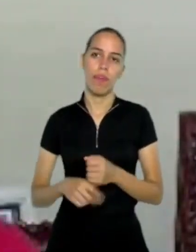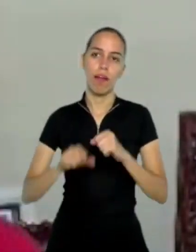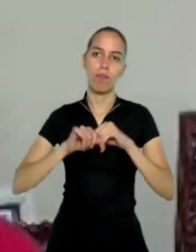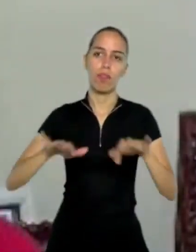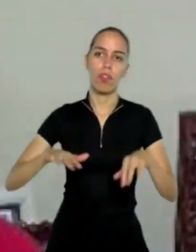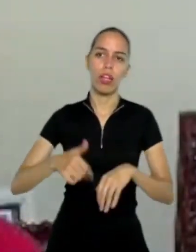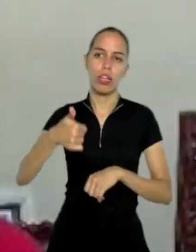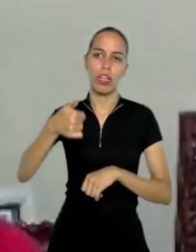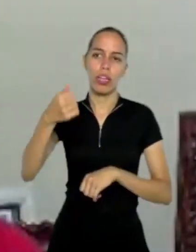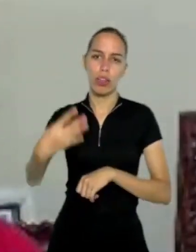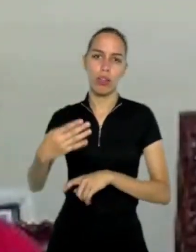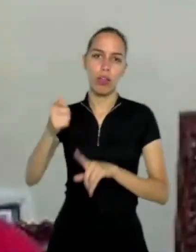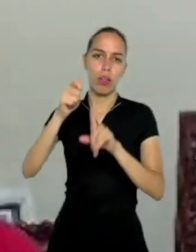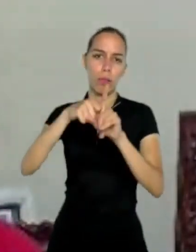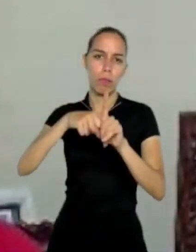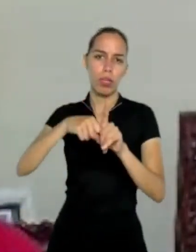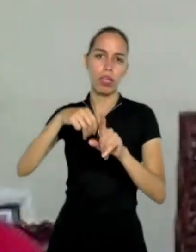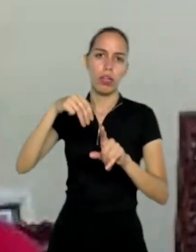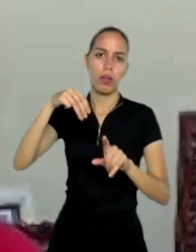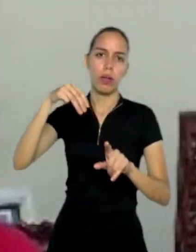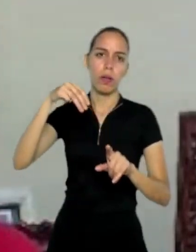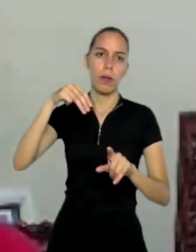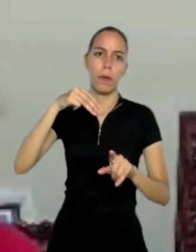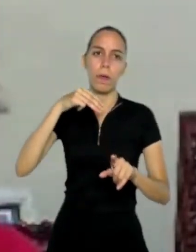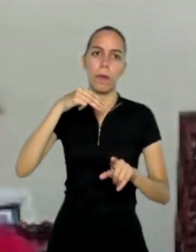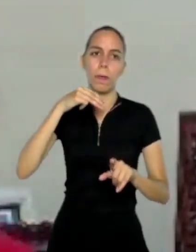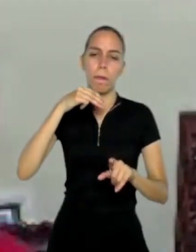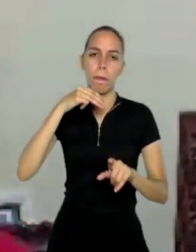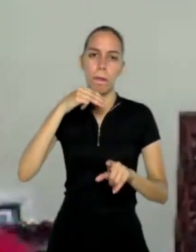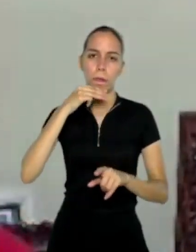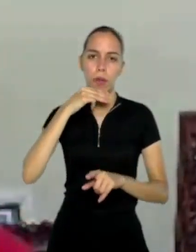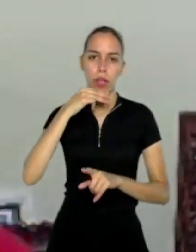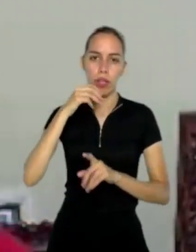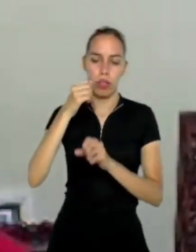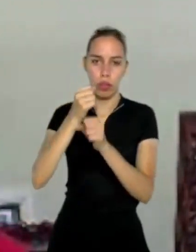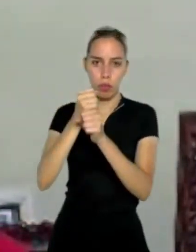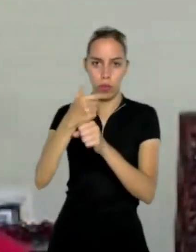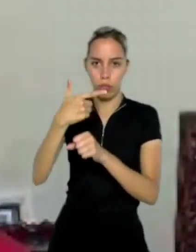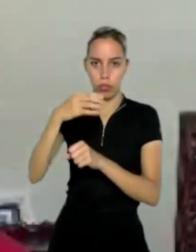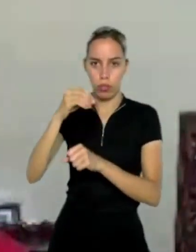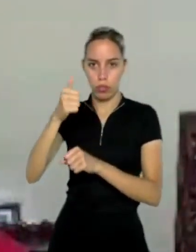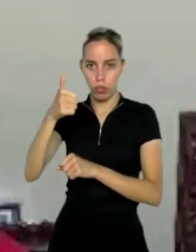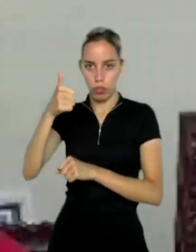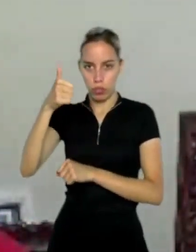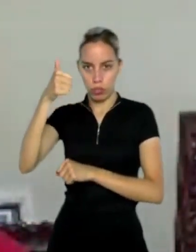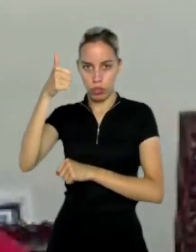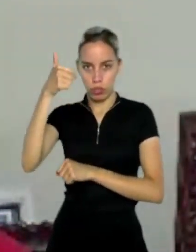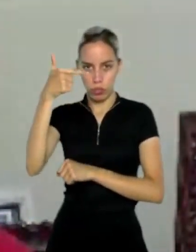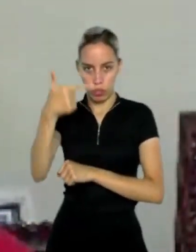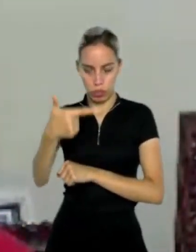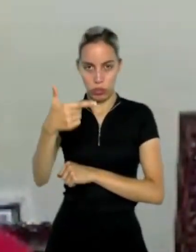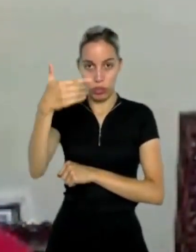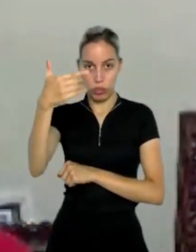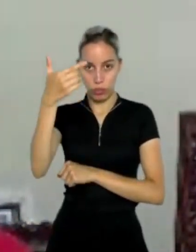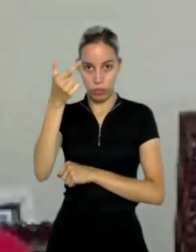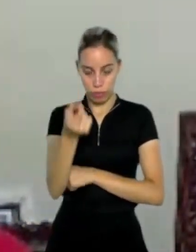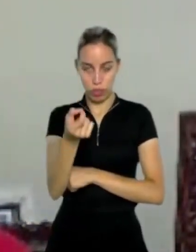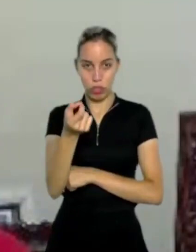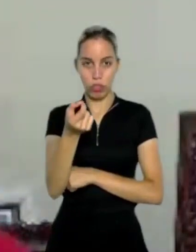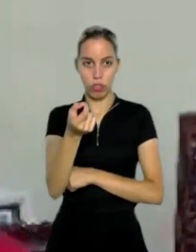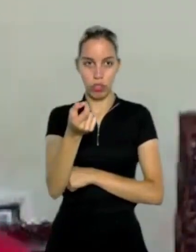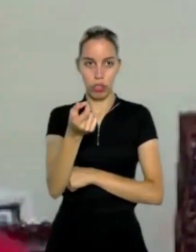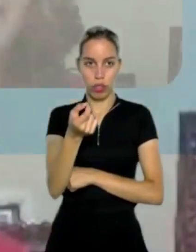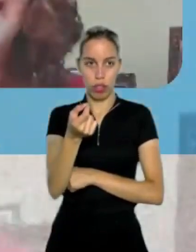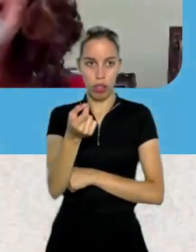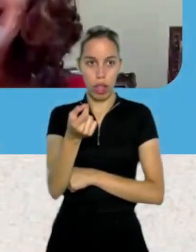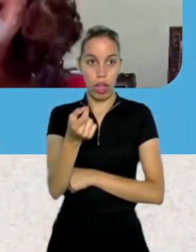março de 2020, quando foi dia 17 de março, fechou tudo. Como é que vende, né? Pois Eu é, não sabia como é que nem vende,